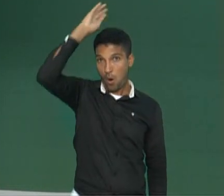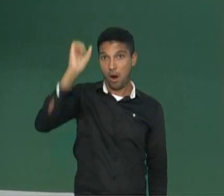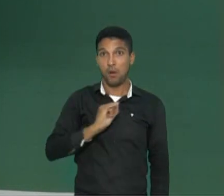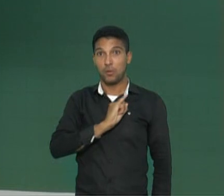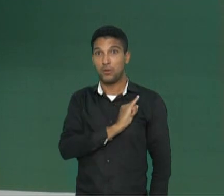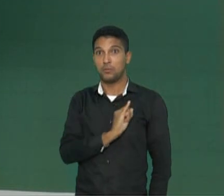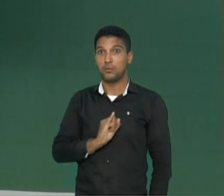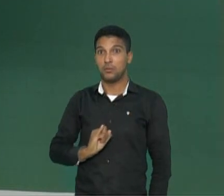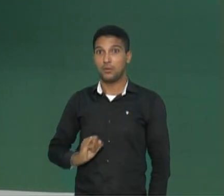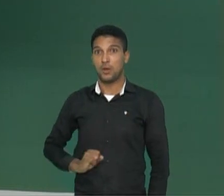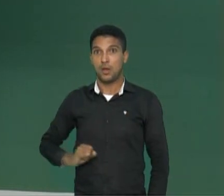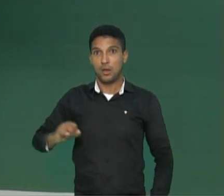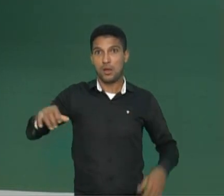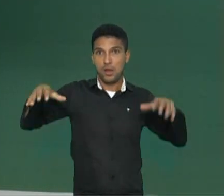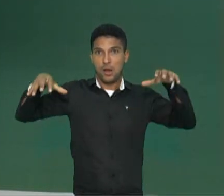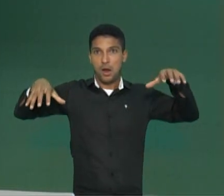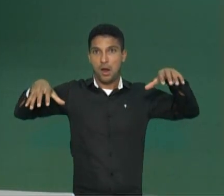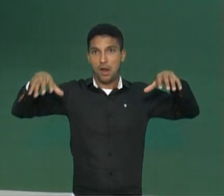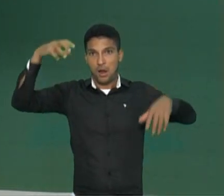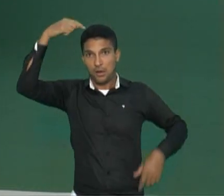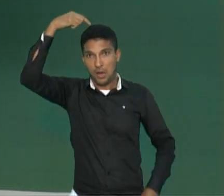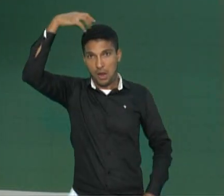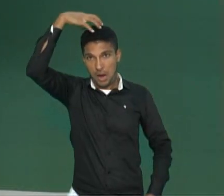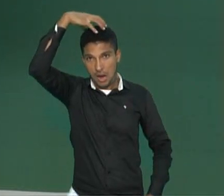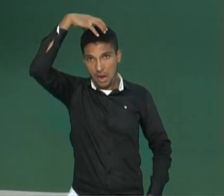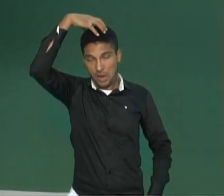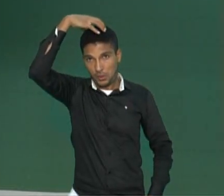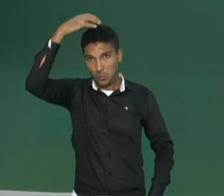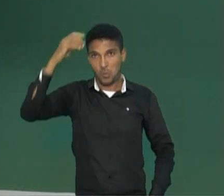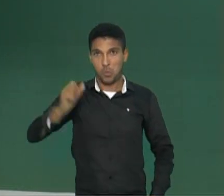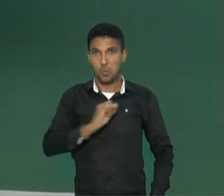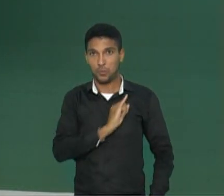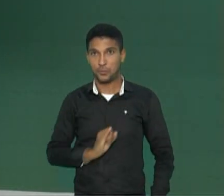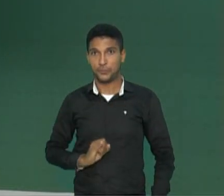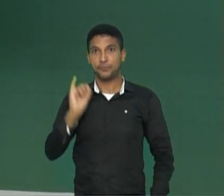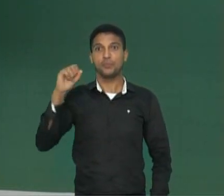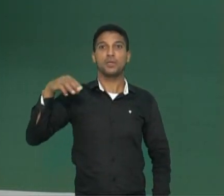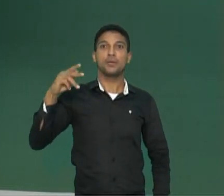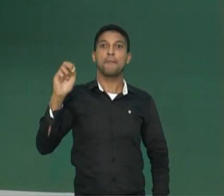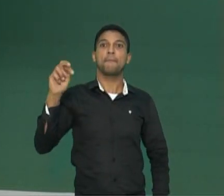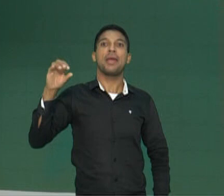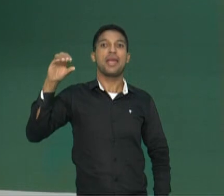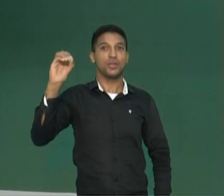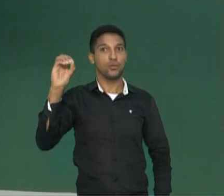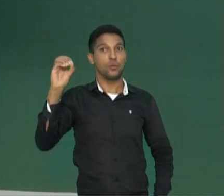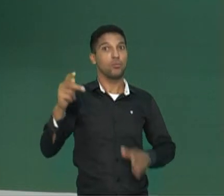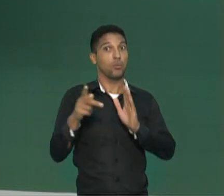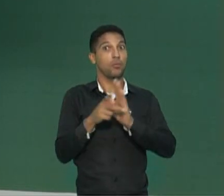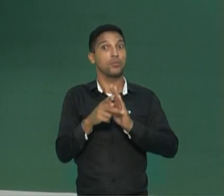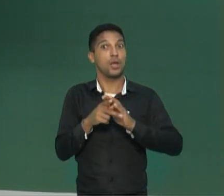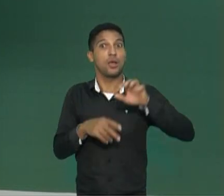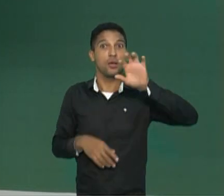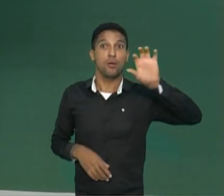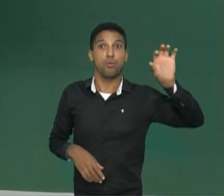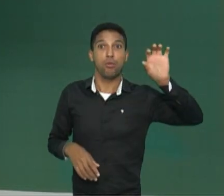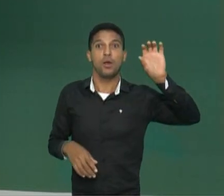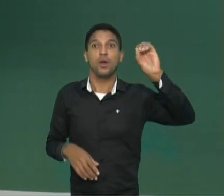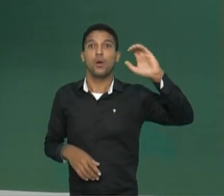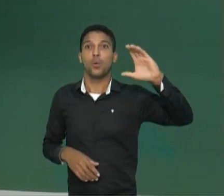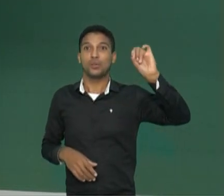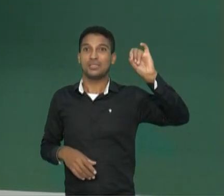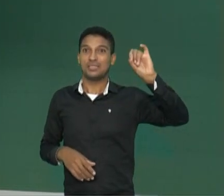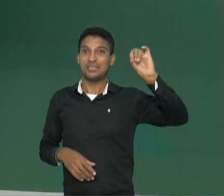Lembra que a gente falou na arte bizantina do Oriente, Constantinopla, Império do Oriente. Aqui não, aqui era, né, a Itália